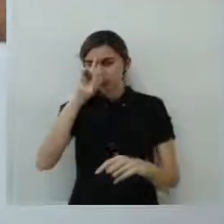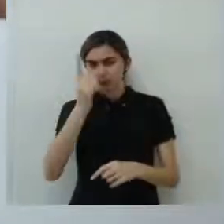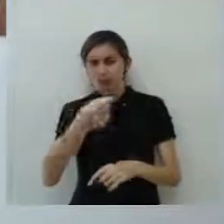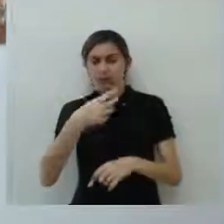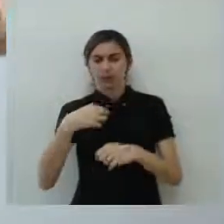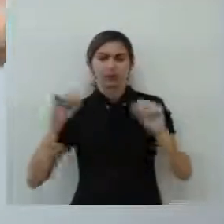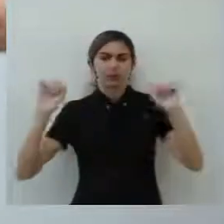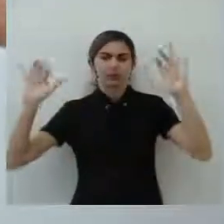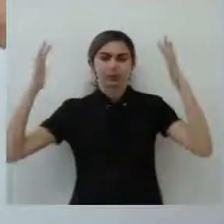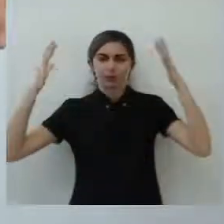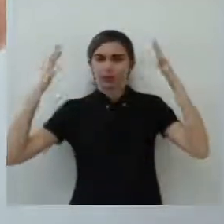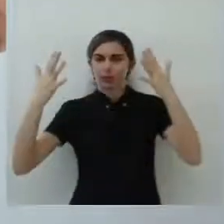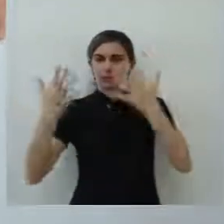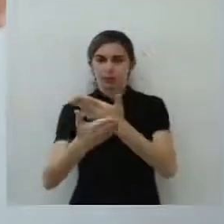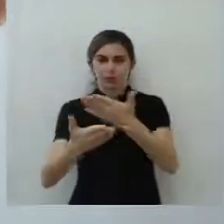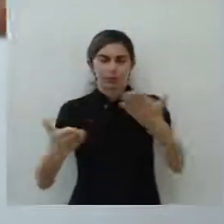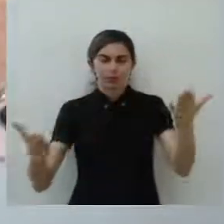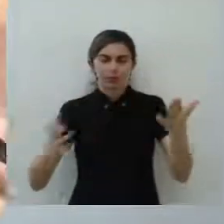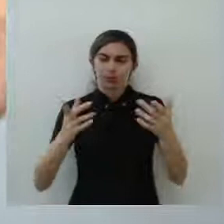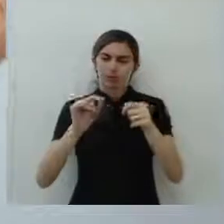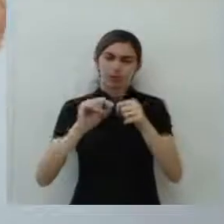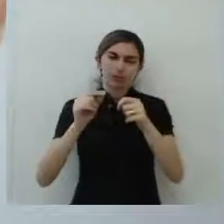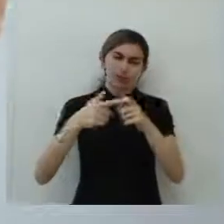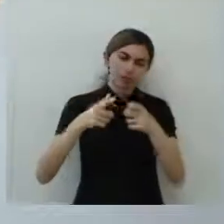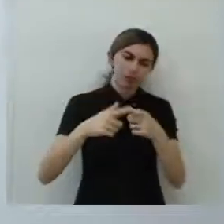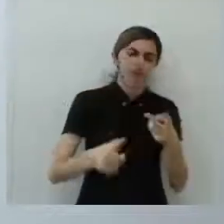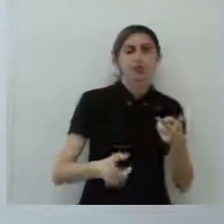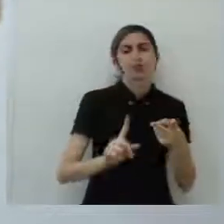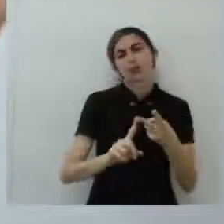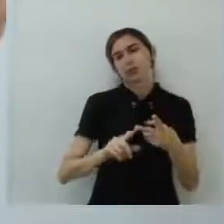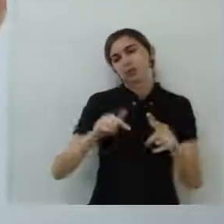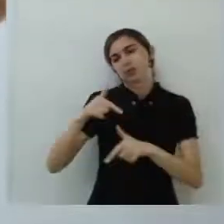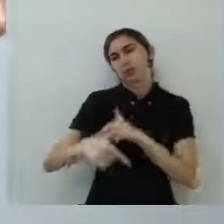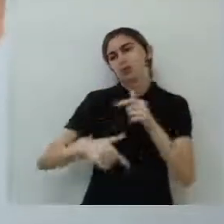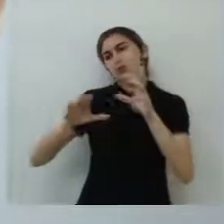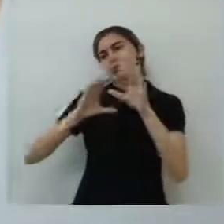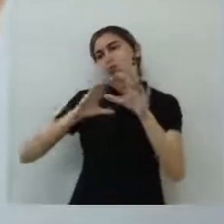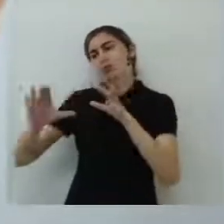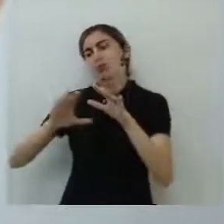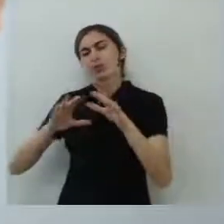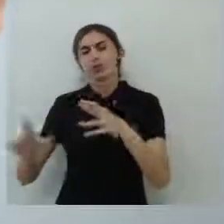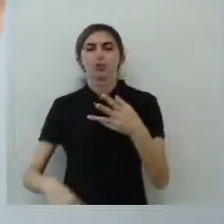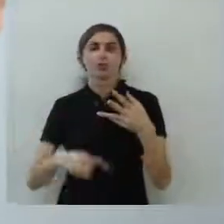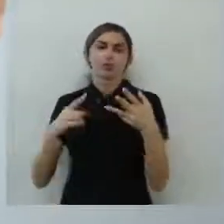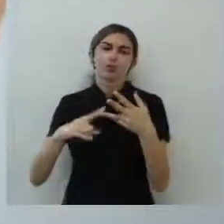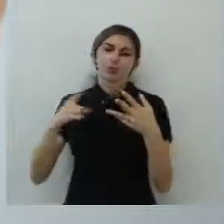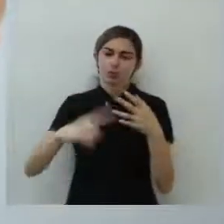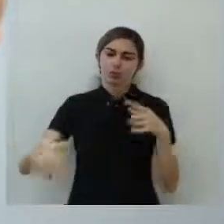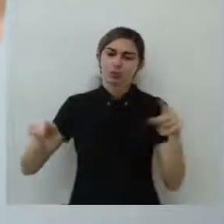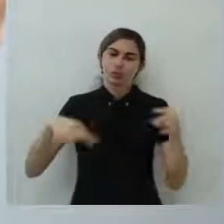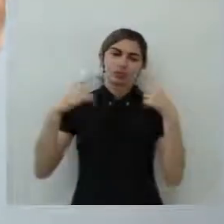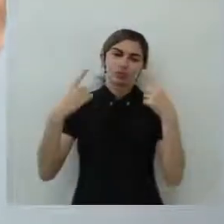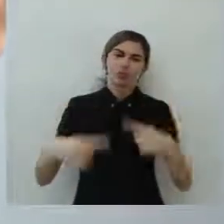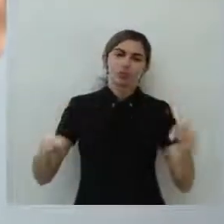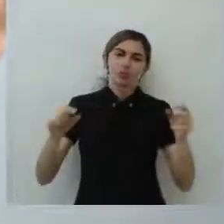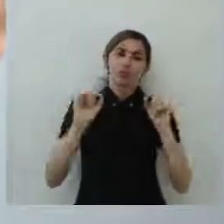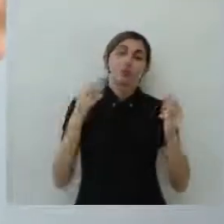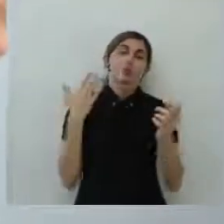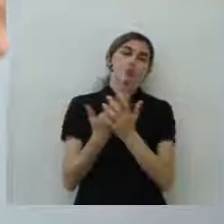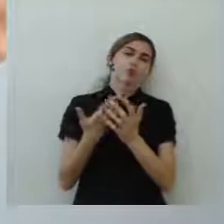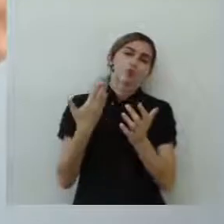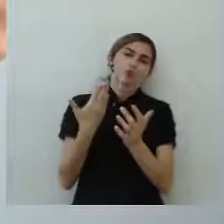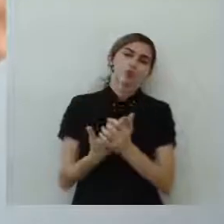essa homenagem àqueles que querem fazer medicina, àqueles que querem entrar pela área de comunicação, aos nossos músicos. Quem